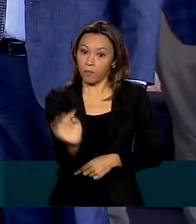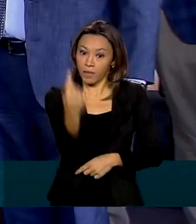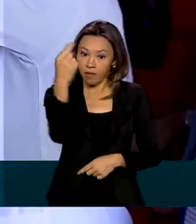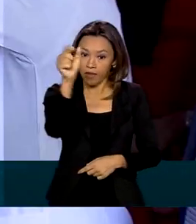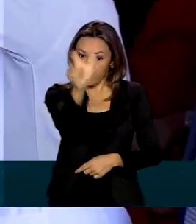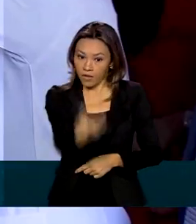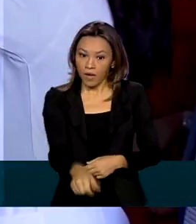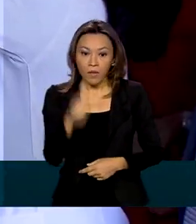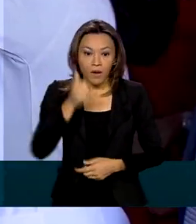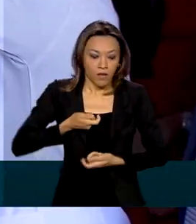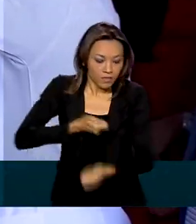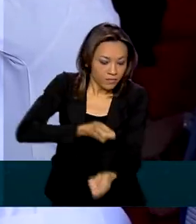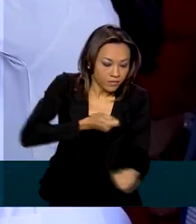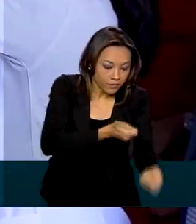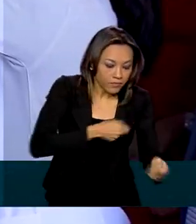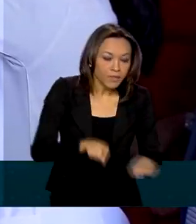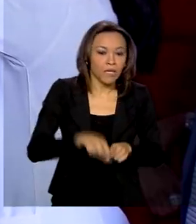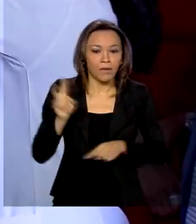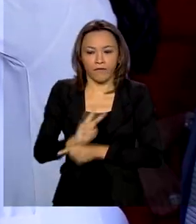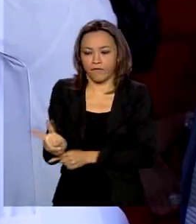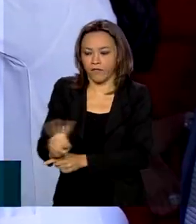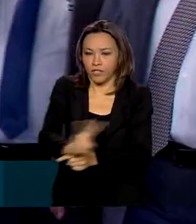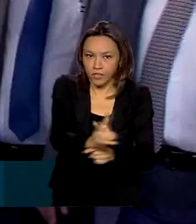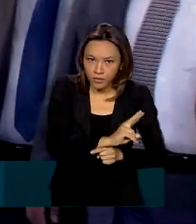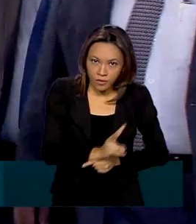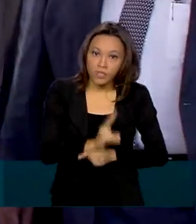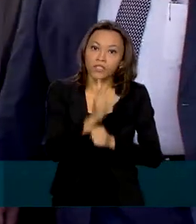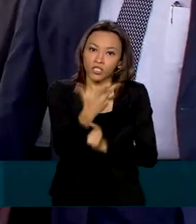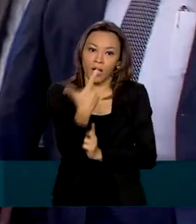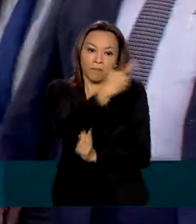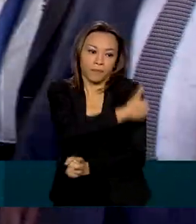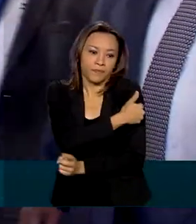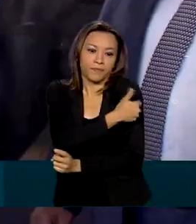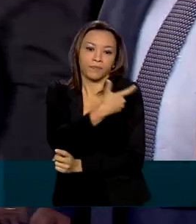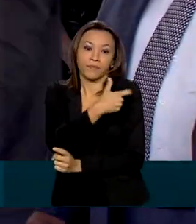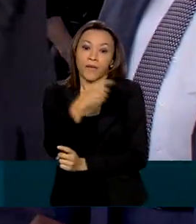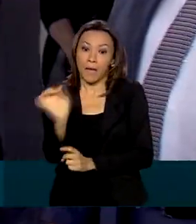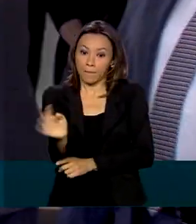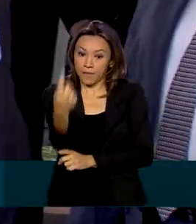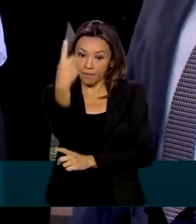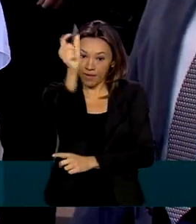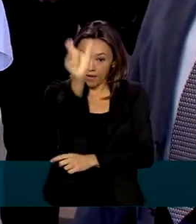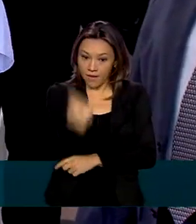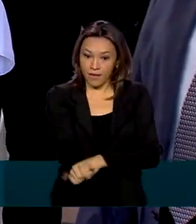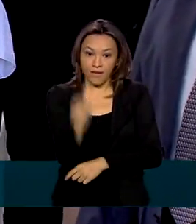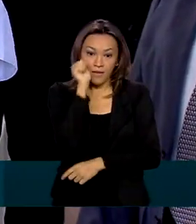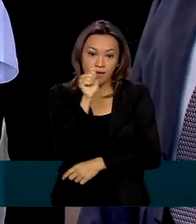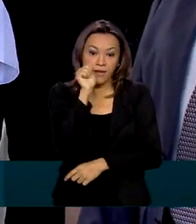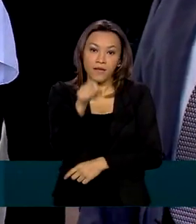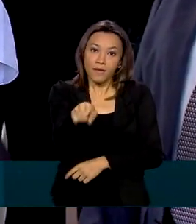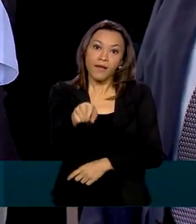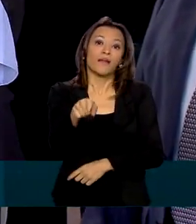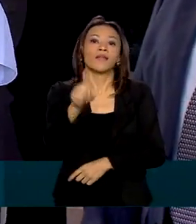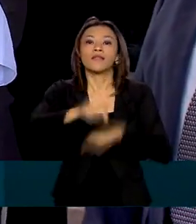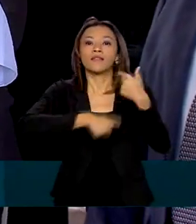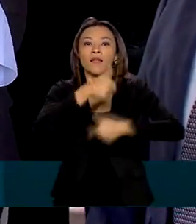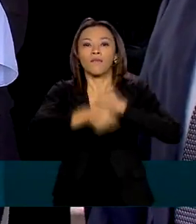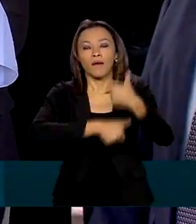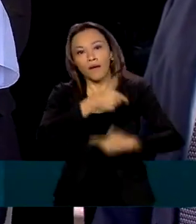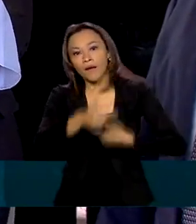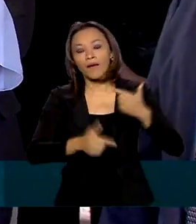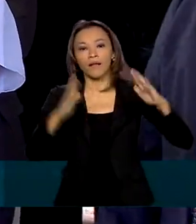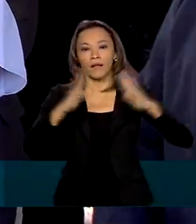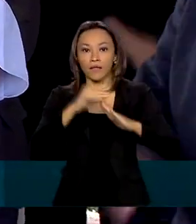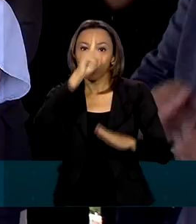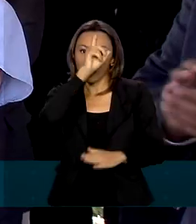auxiliar de limpeza e um vigilante também foram imunizadas a primeira ser vacinada foi a enfermeira Lídia que atua no box